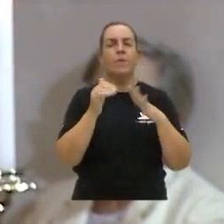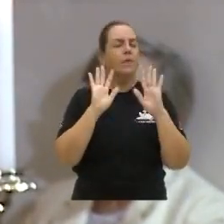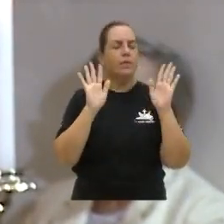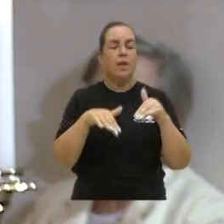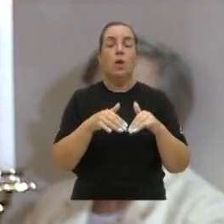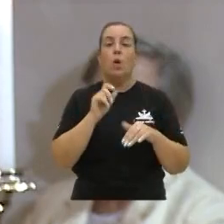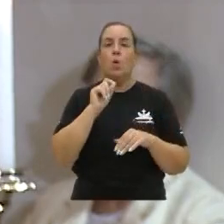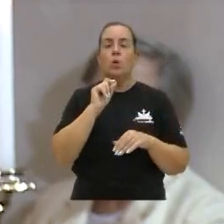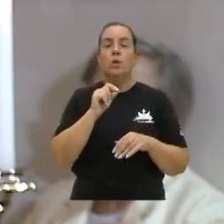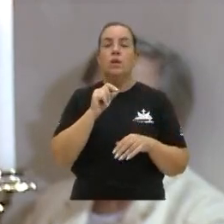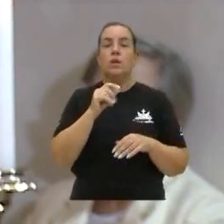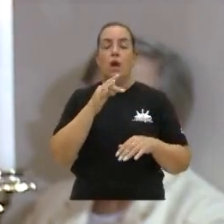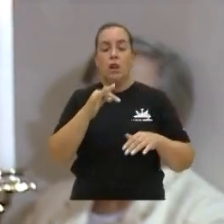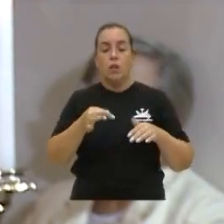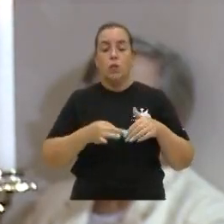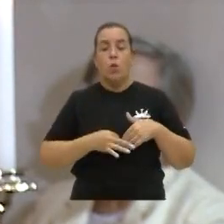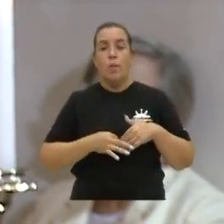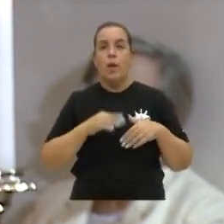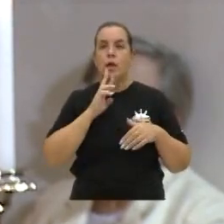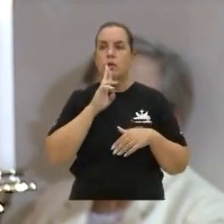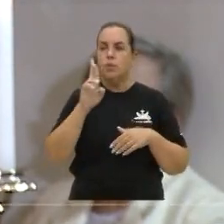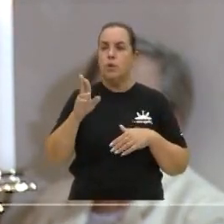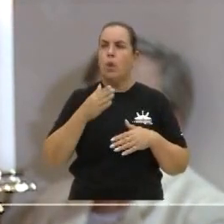meu Deus.